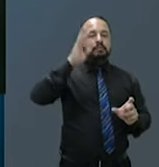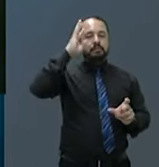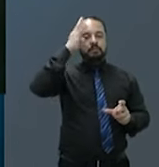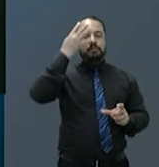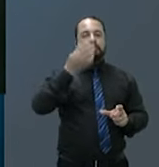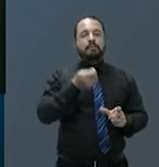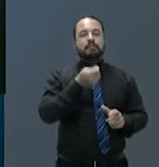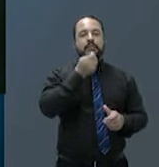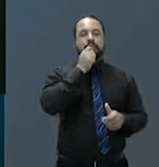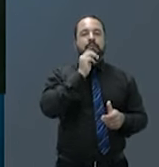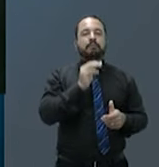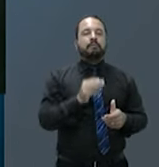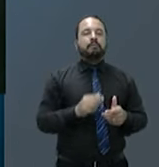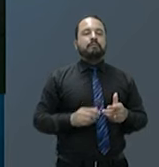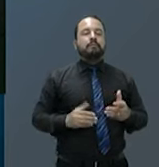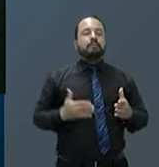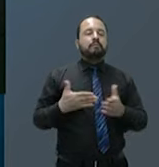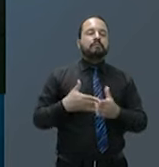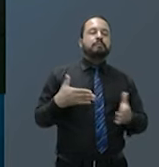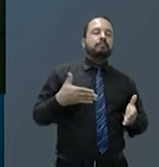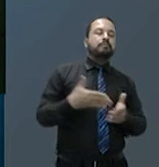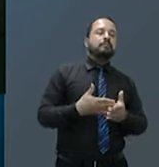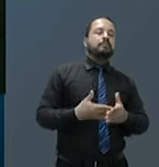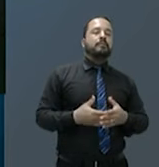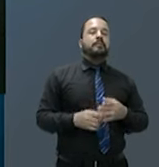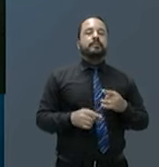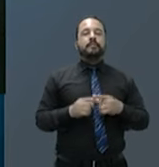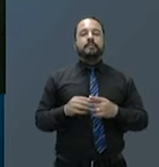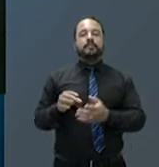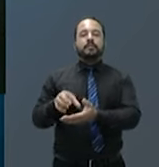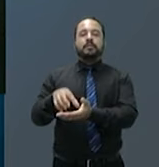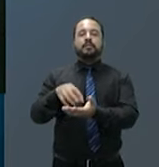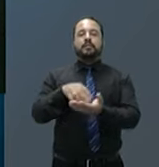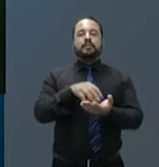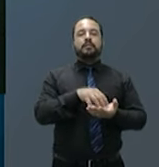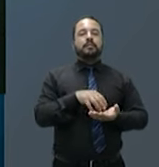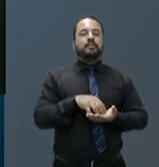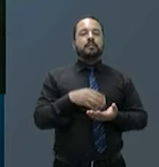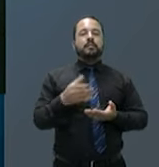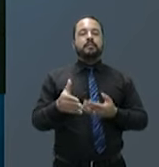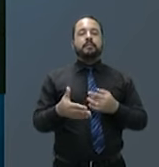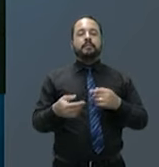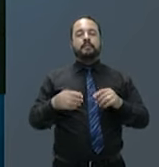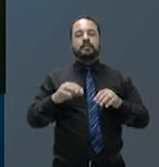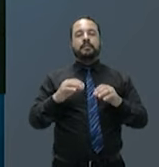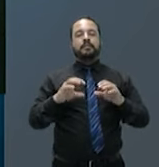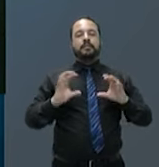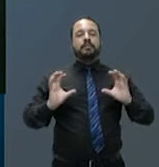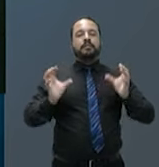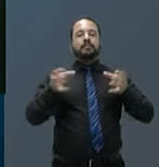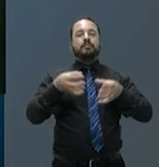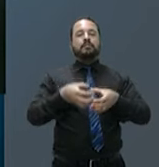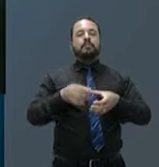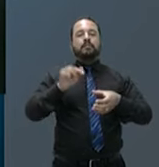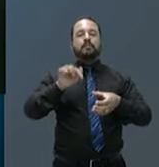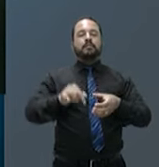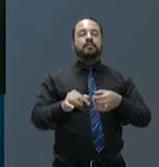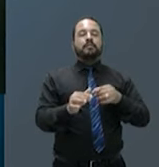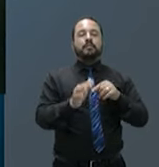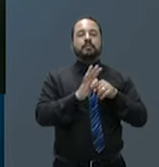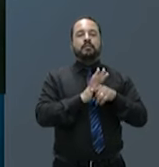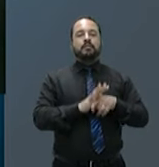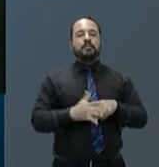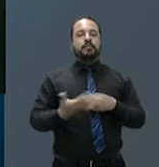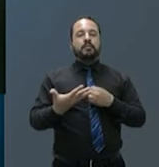Em qualquer hipótese, cabe ao órgão colegiado verificar a fundamentação apresentada